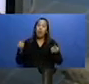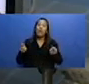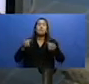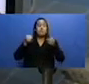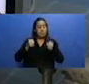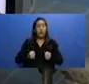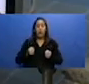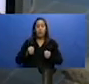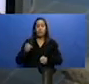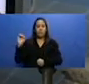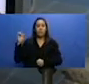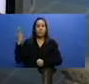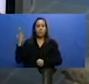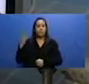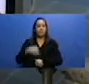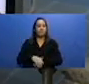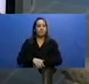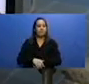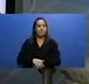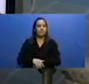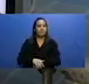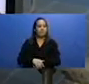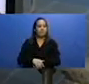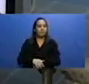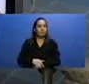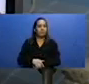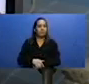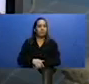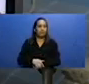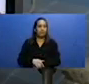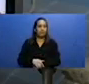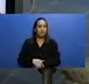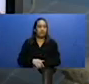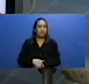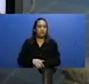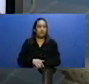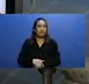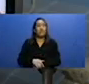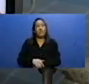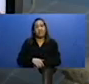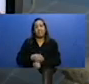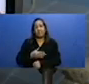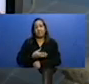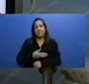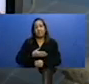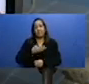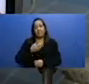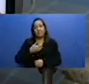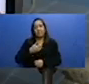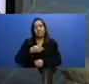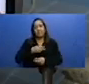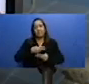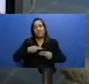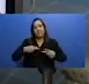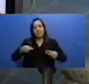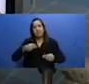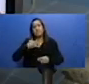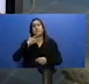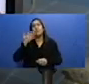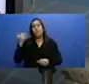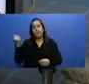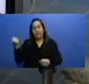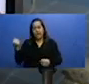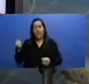pode acontecer, você pode viajar nas férias se tudo estiver melhor, né? A situação que nós estamos passando, quem